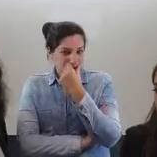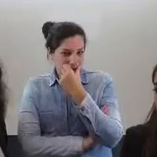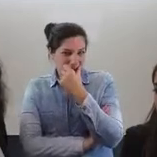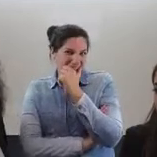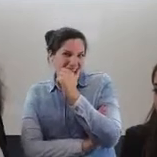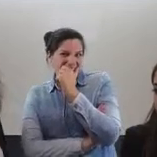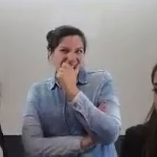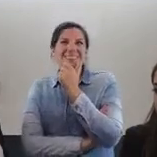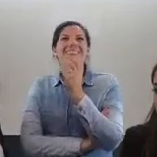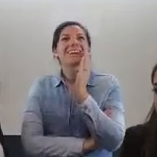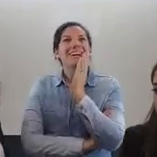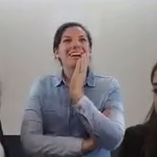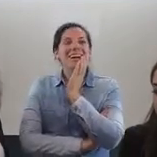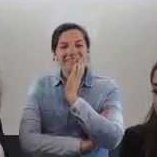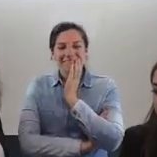sabia disso.